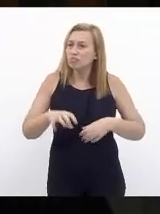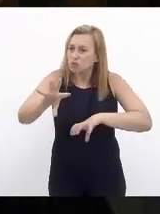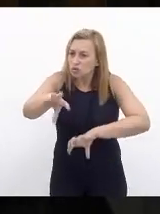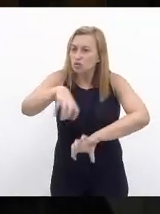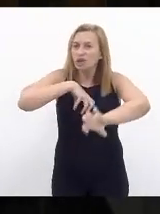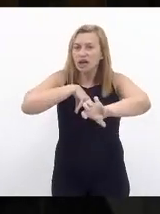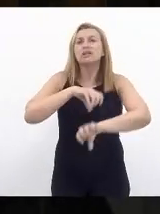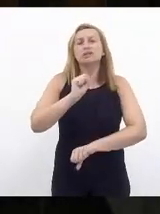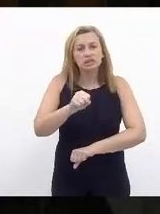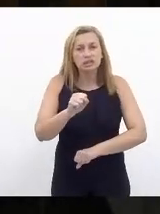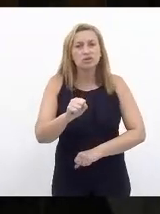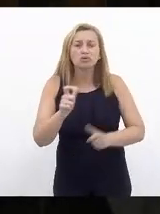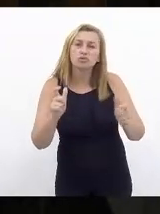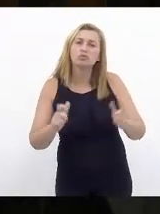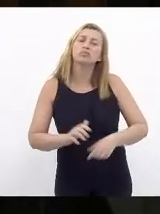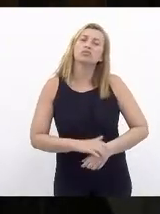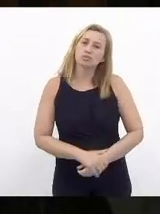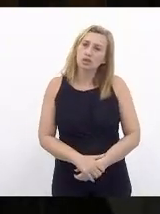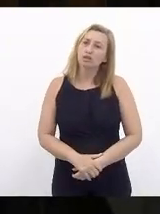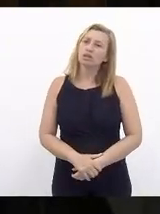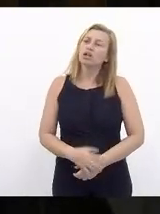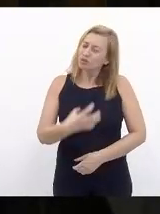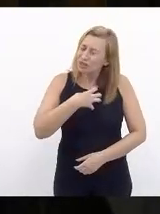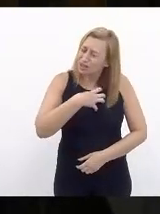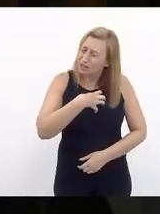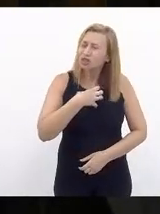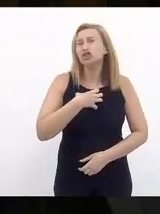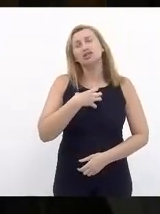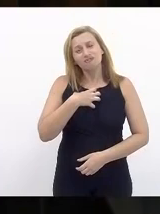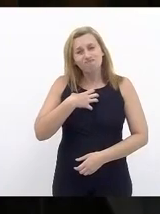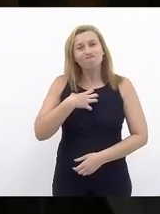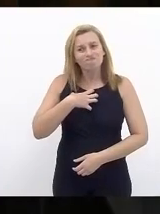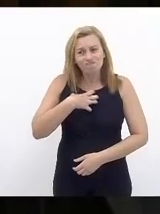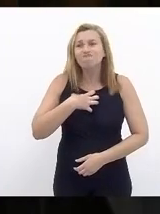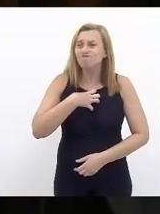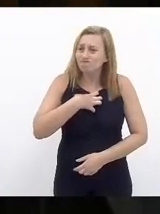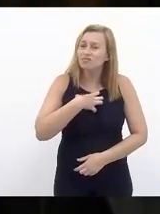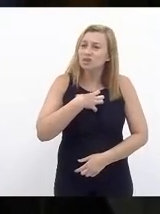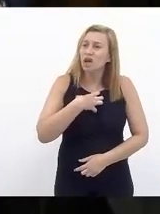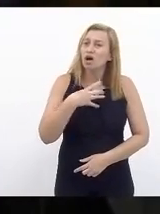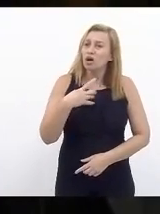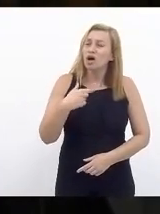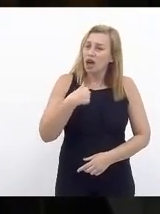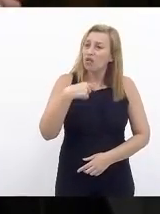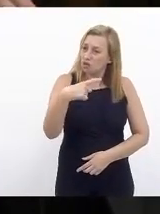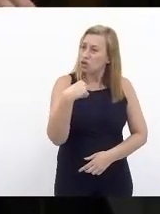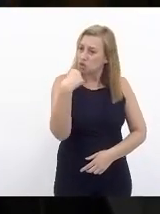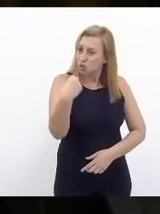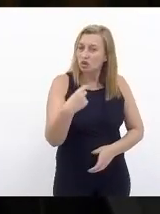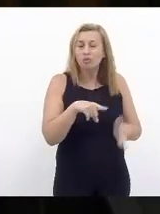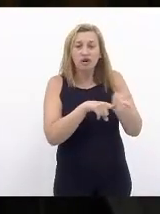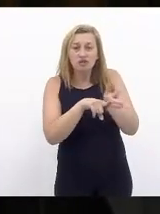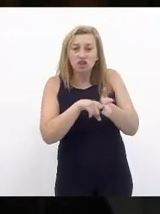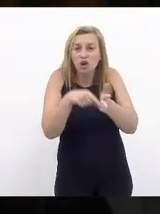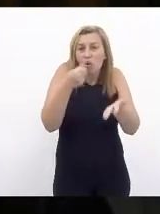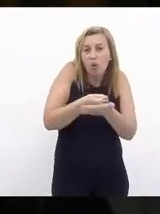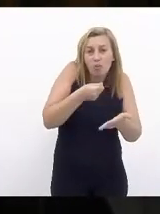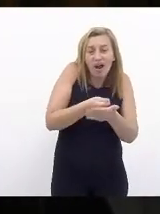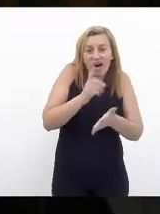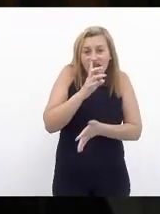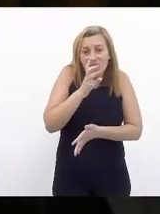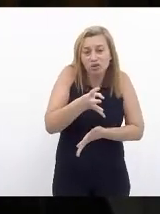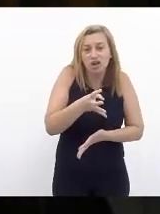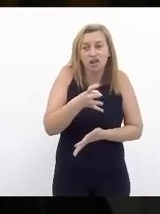dessas pessoas, pô. E eu senti e sinto na pele. Porque eu fui eleito para fiscalizar, cobrar e